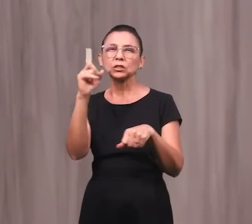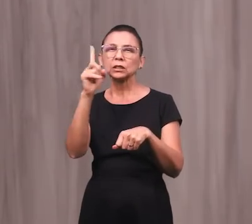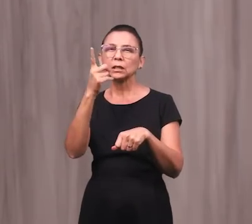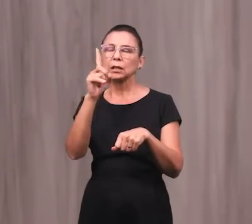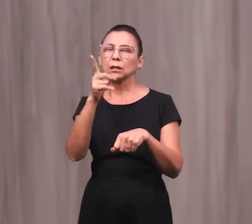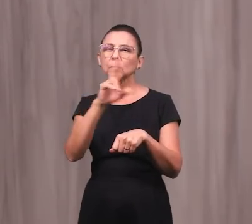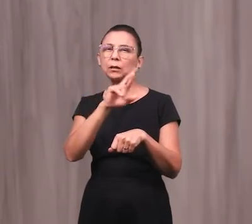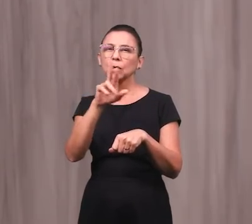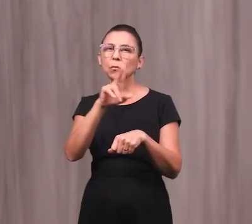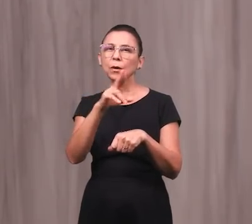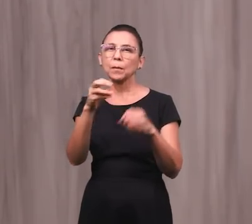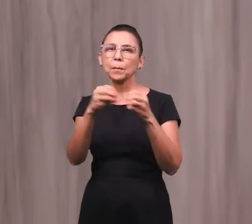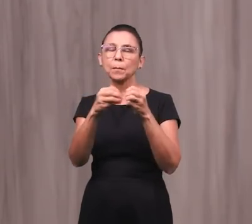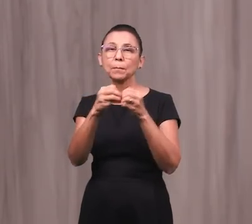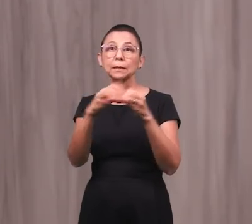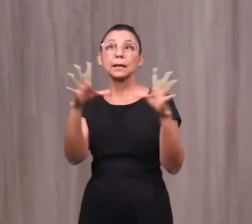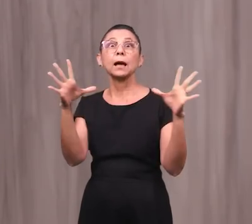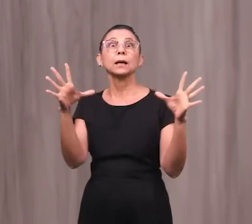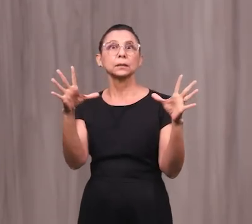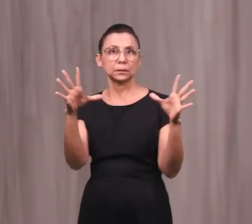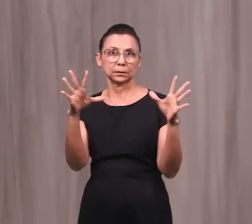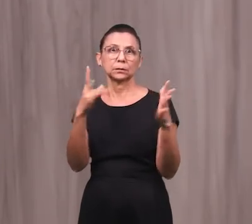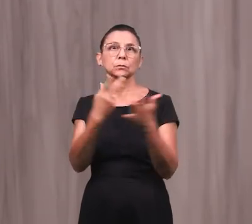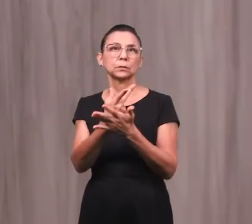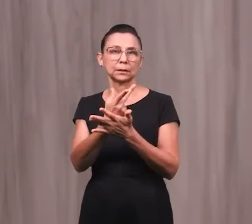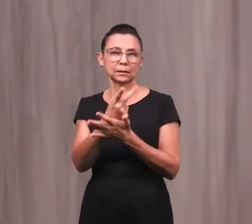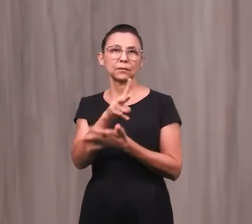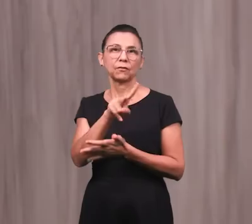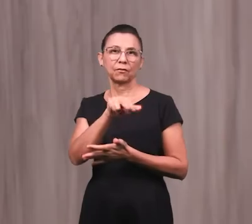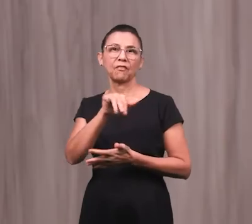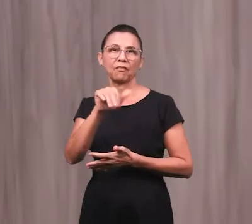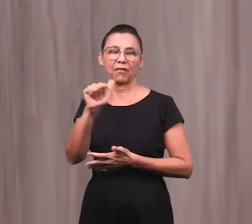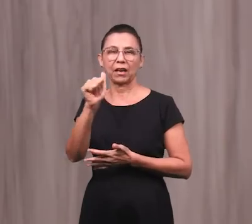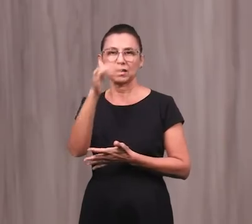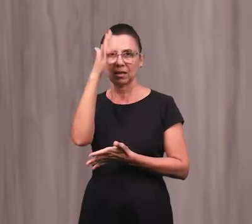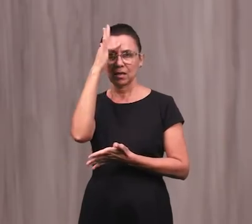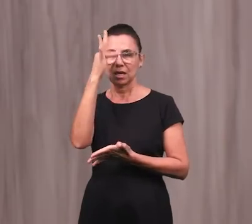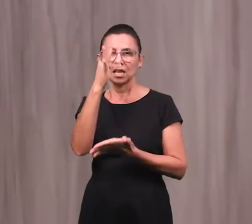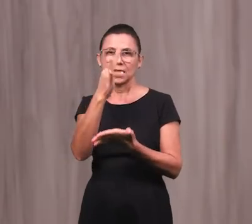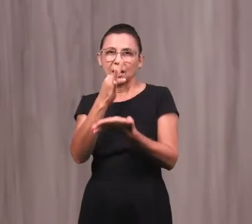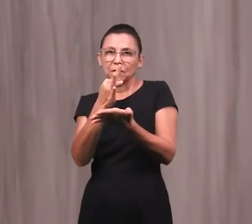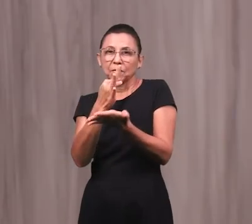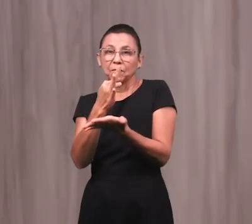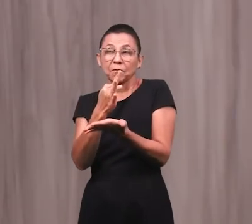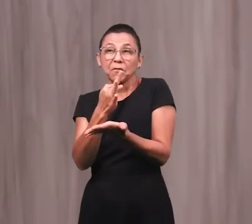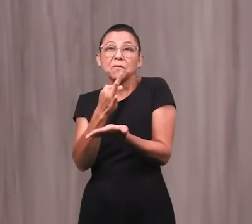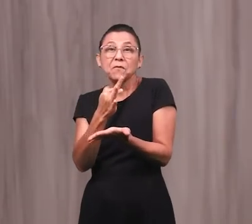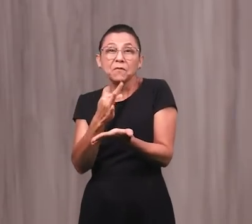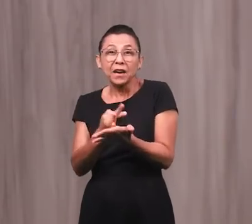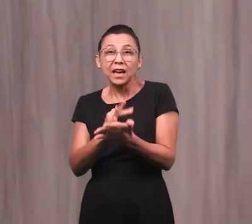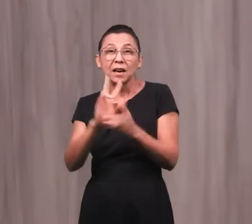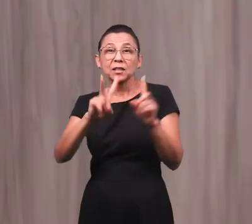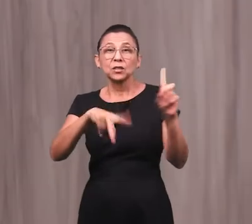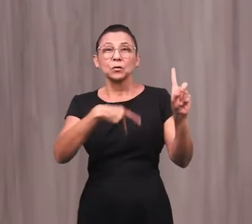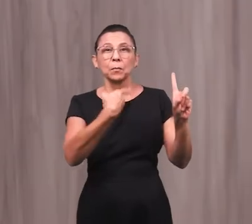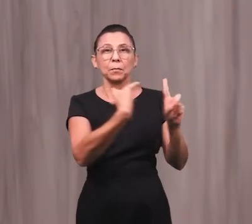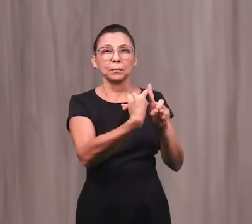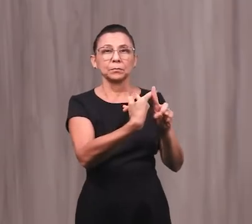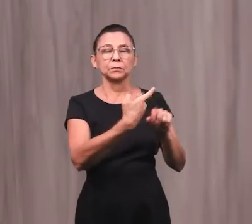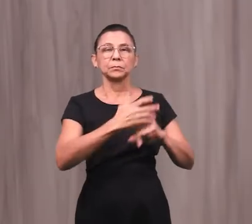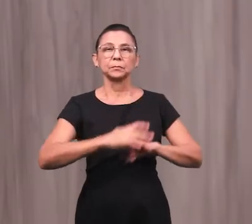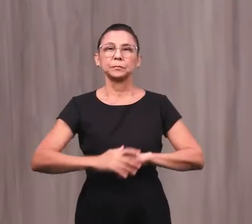para a morte, pois um milagre será operado em sua vida e a sua fé será confirmada e